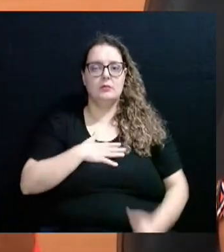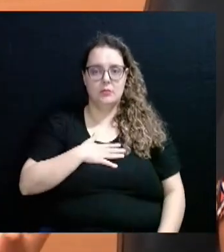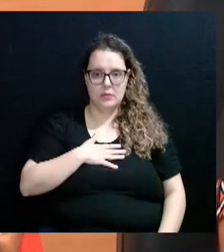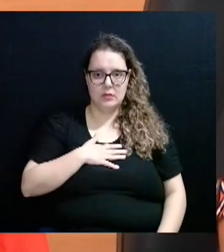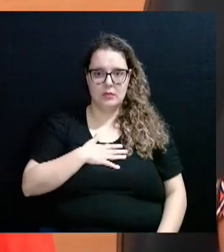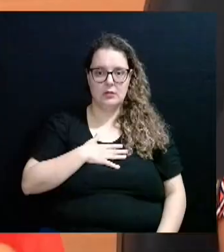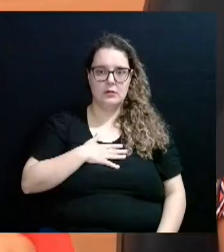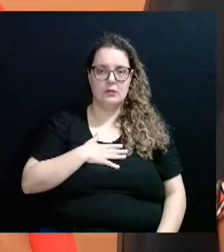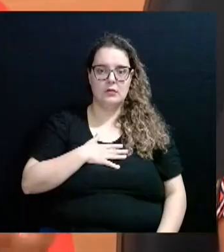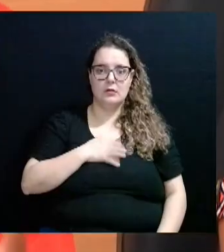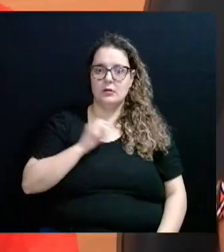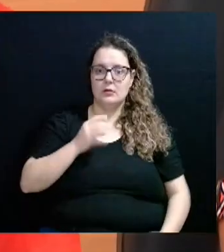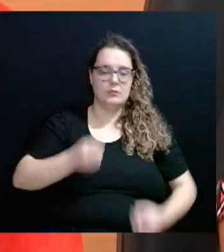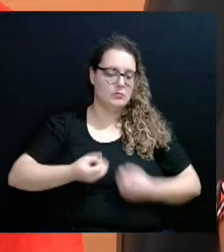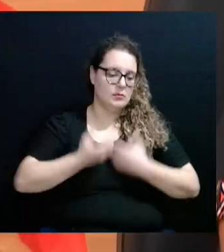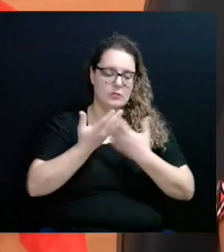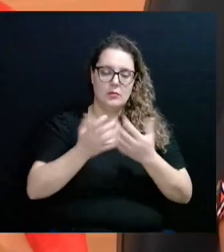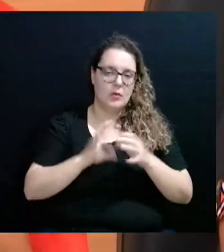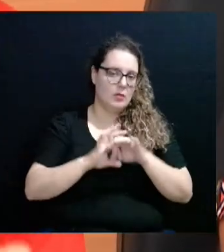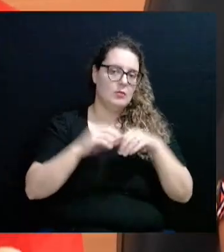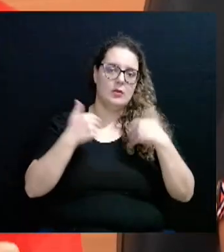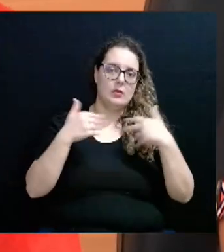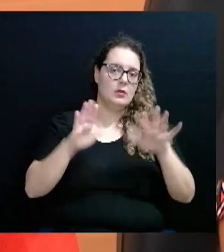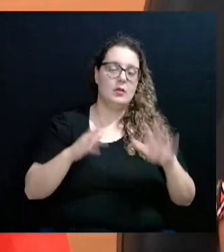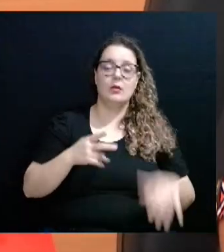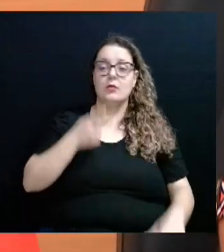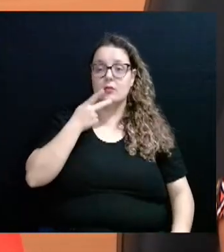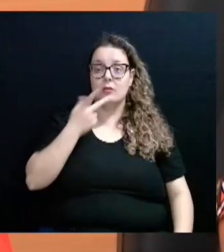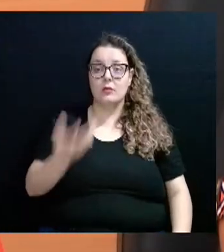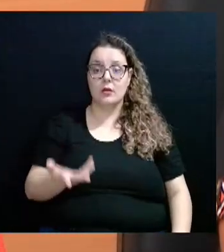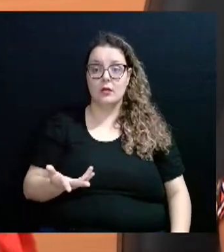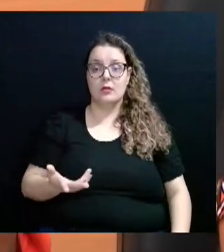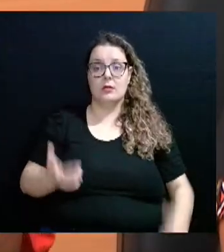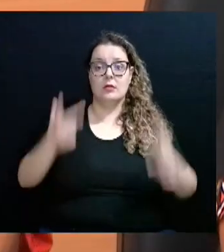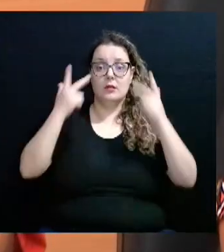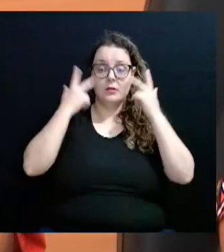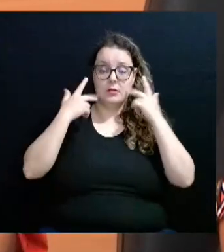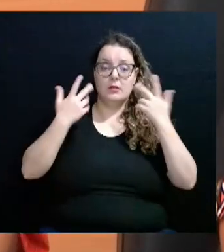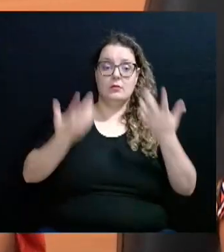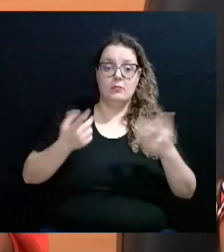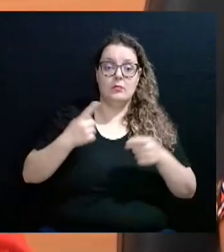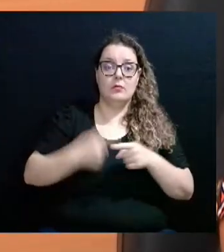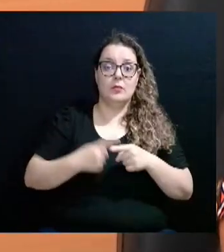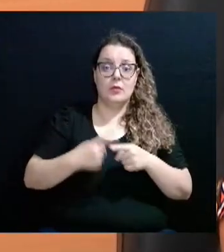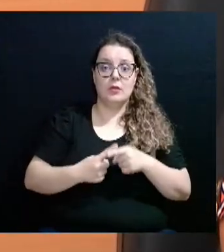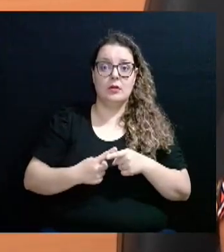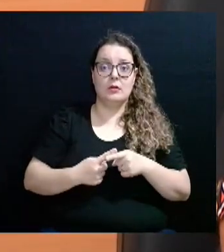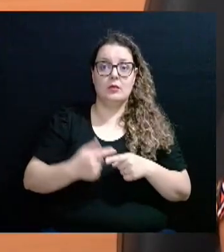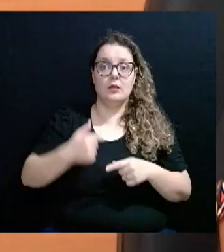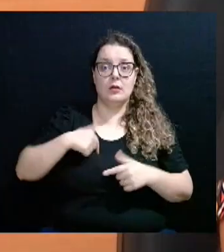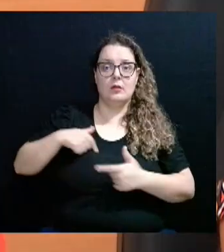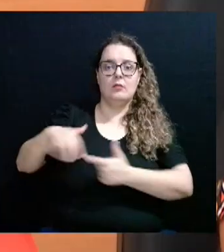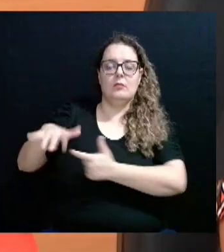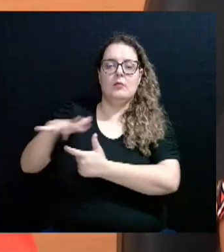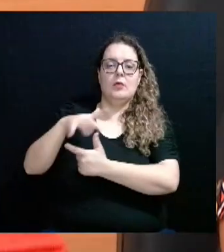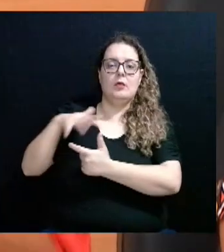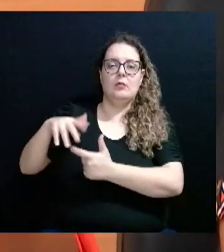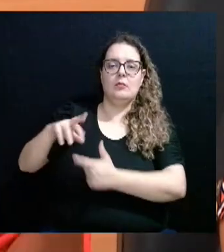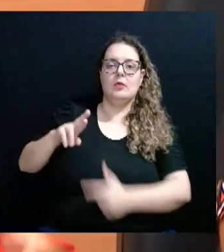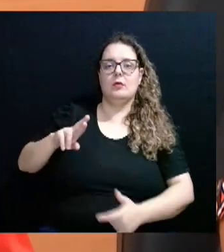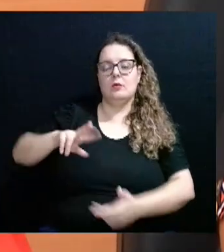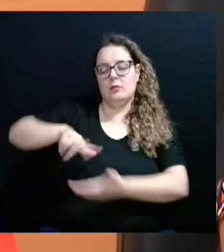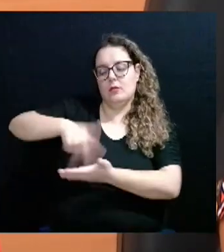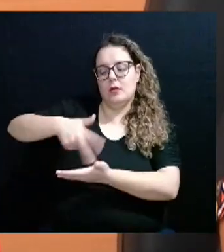só deixo, eu só me manifesto naturalmente, porque eu fui letrado pelo hip-hop. E o resto